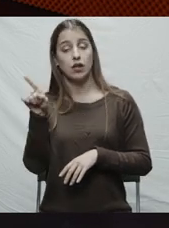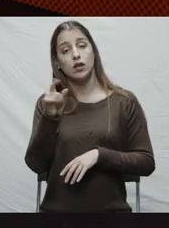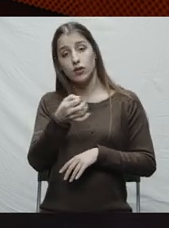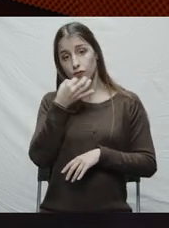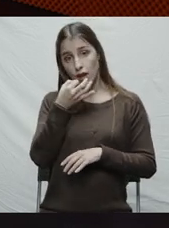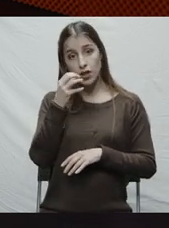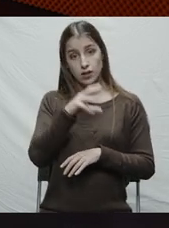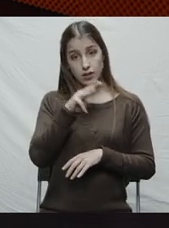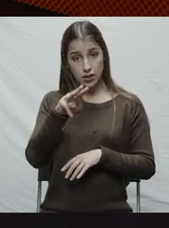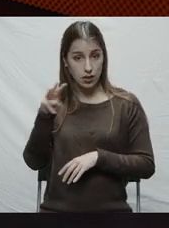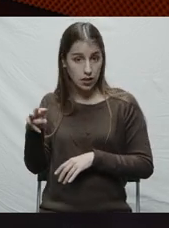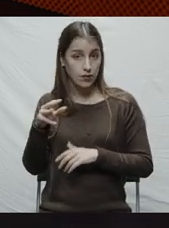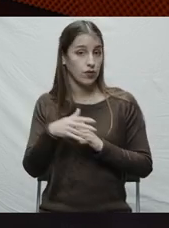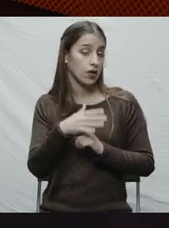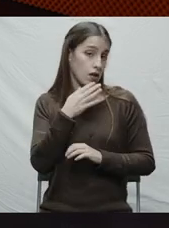e ótimo, percebes?